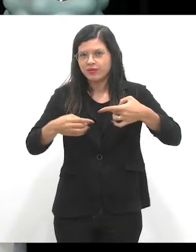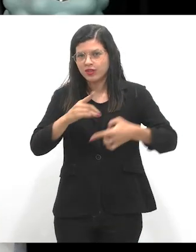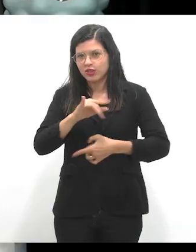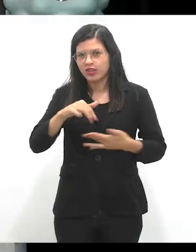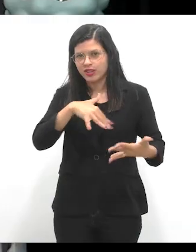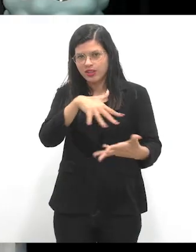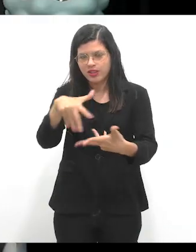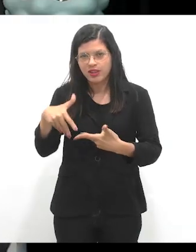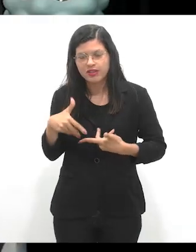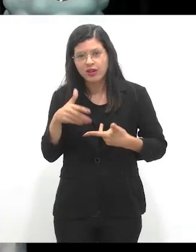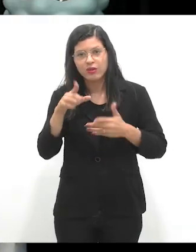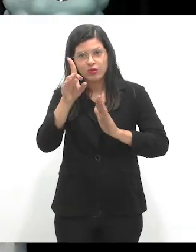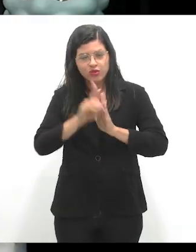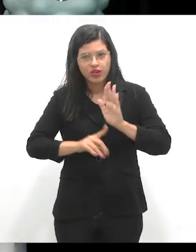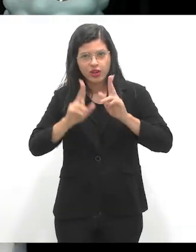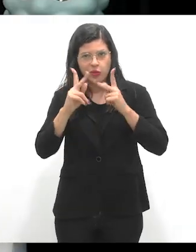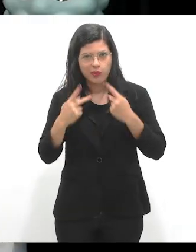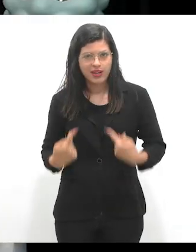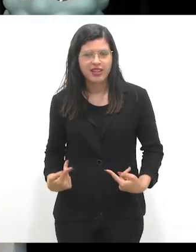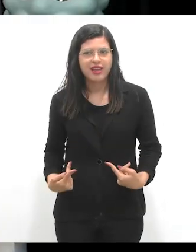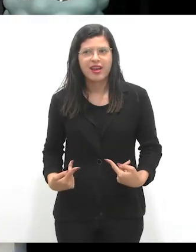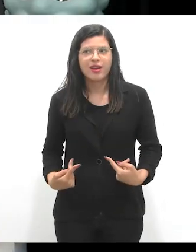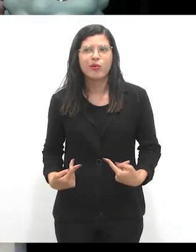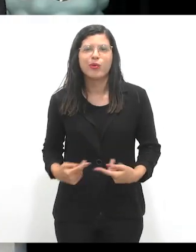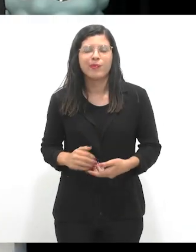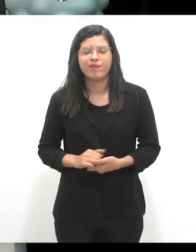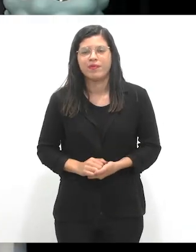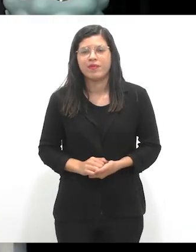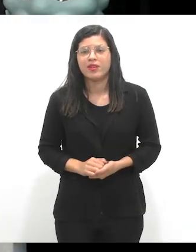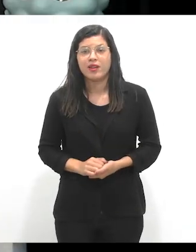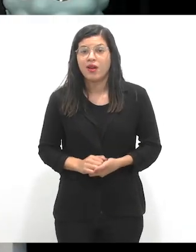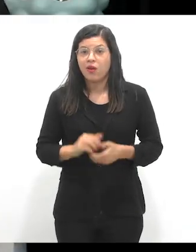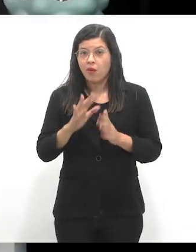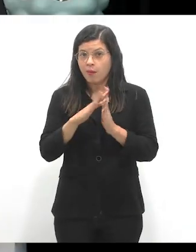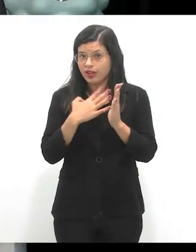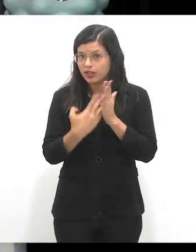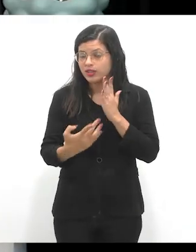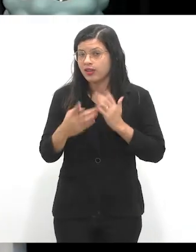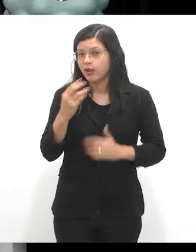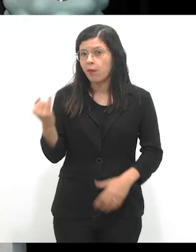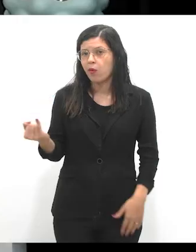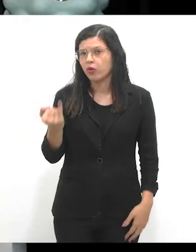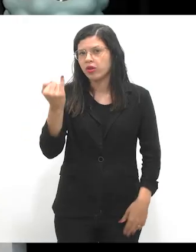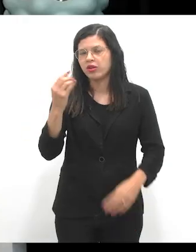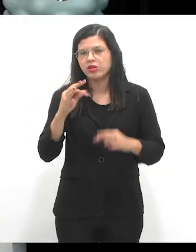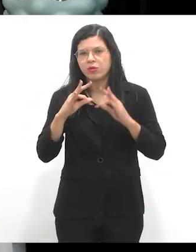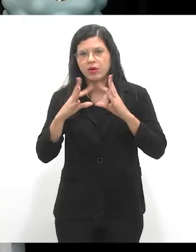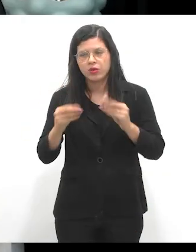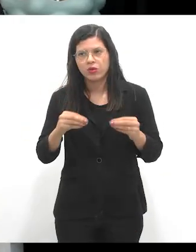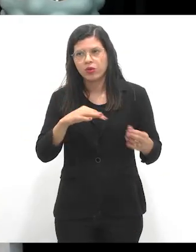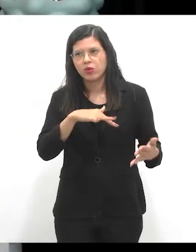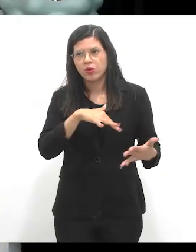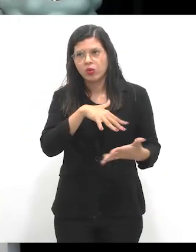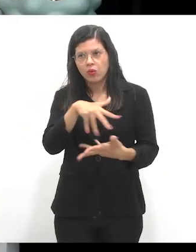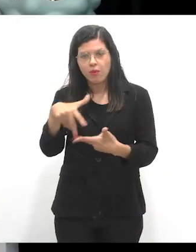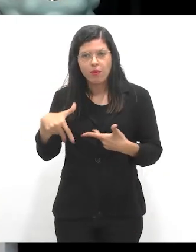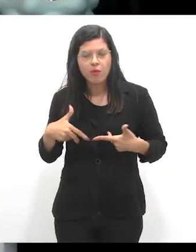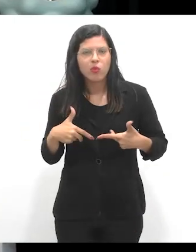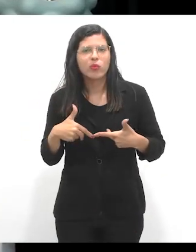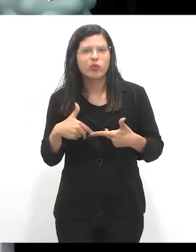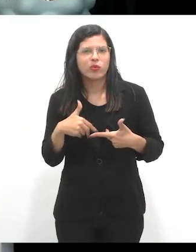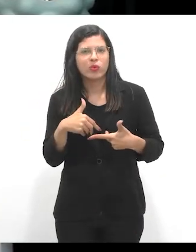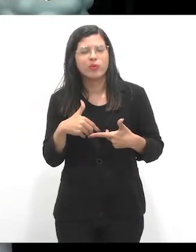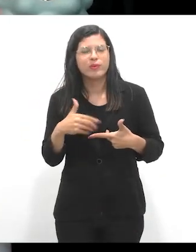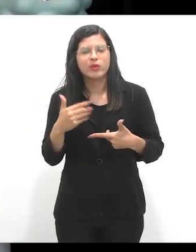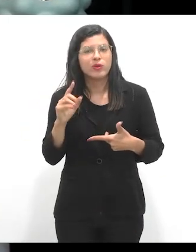Hoje debatemos o Dia Internacional do Direito Humanitário. Essa que é uma agenda importante para todos